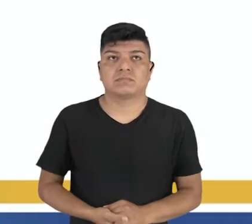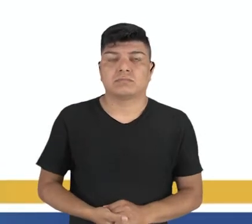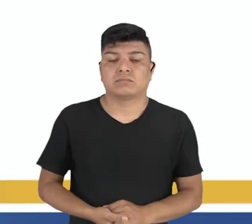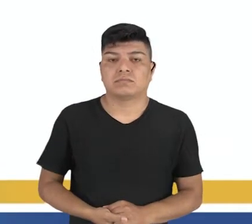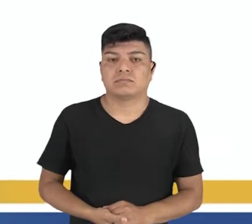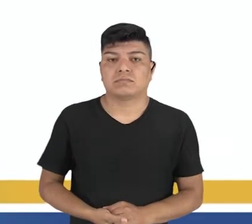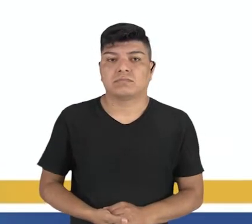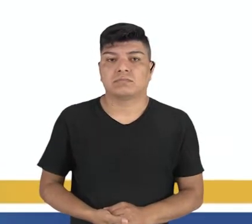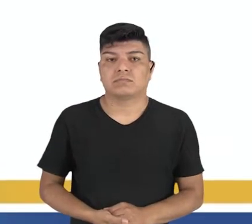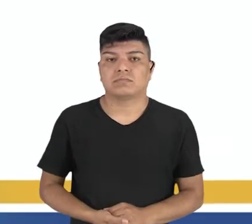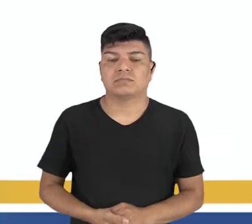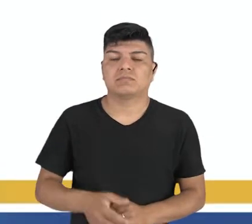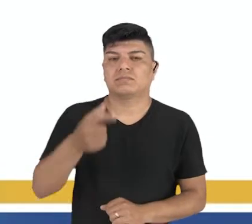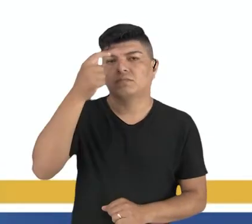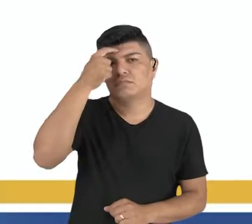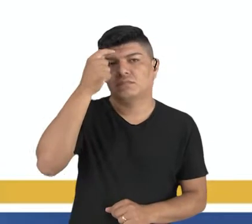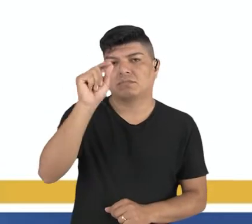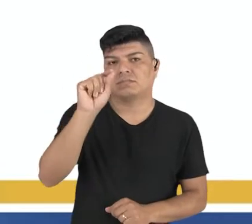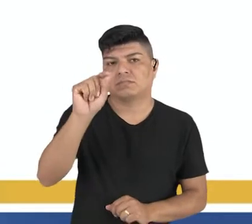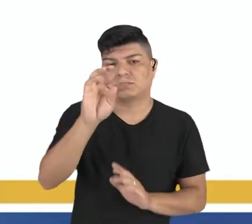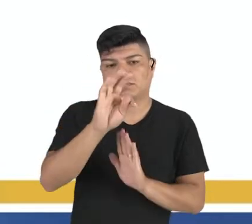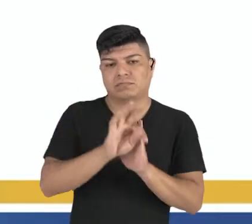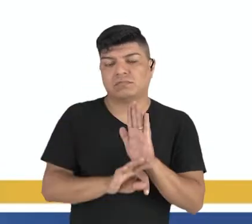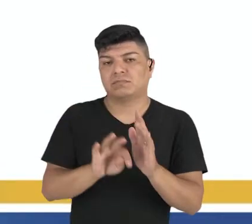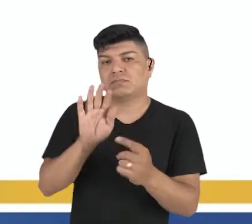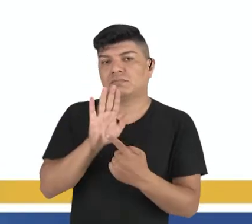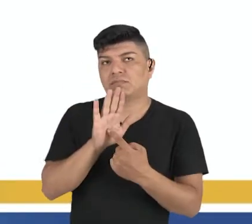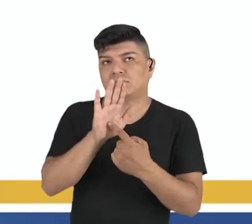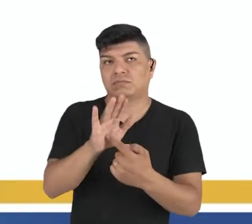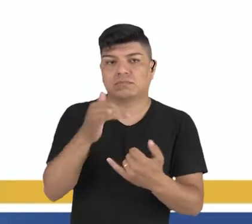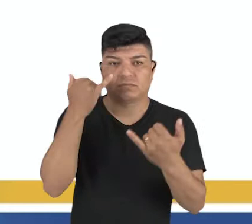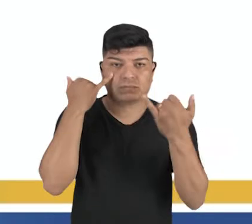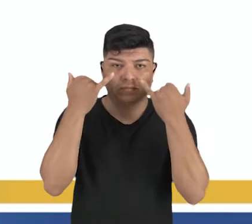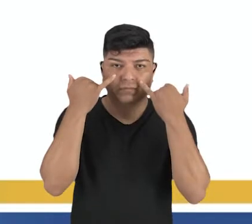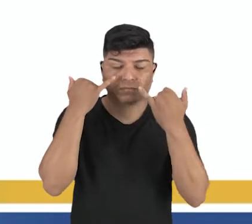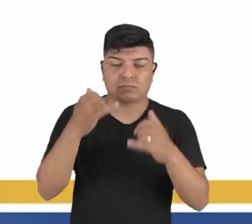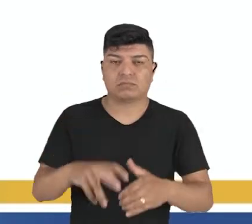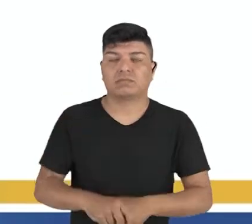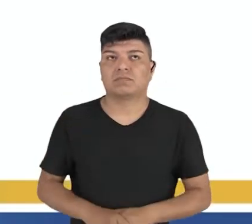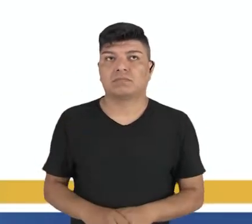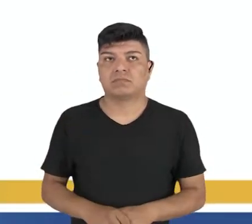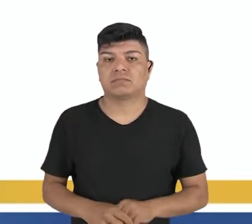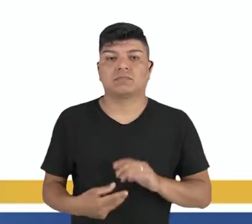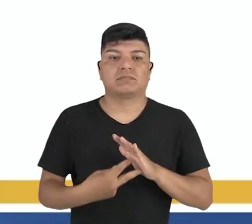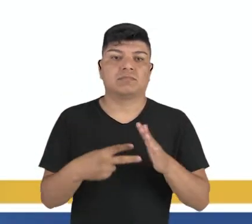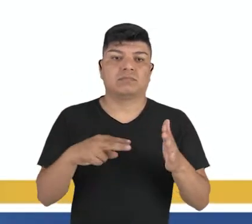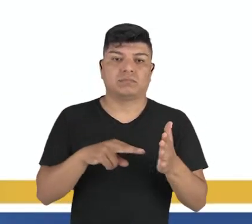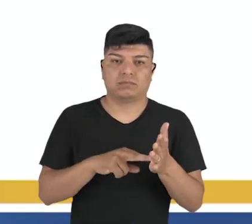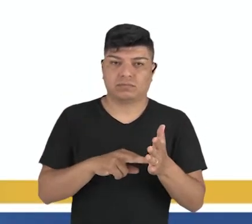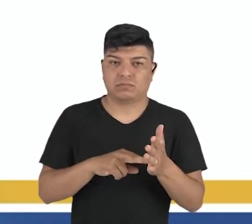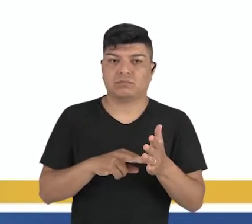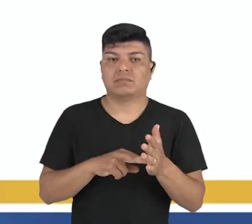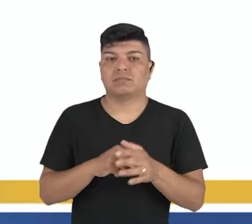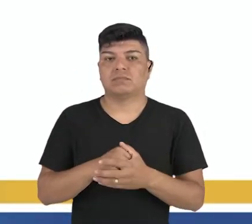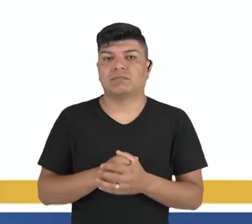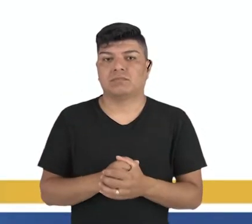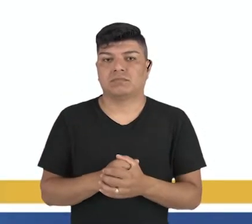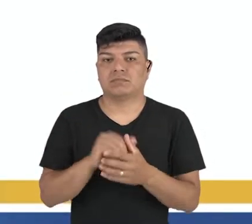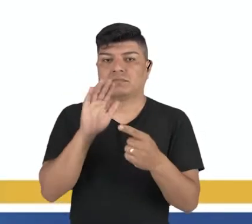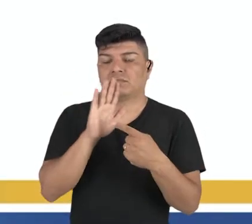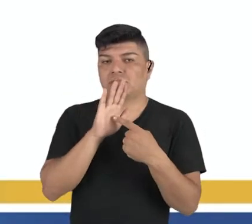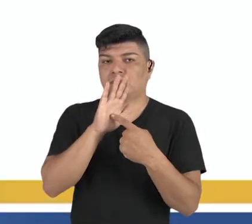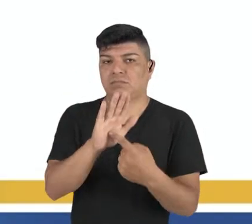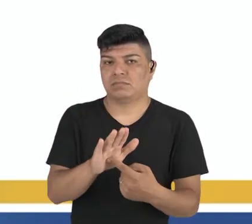E aí nós vamos pensar o quê? No texto expositivo informativo. O que é ele? Ele refere-se